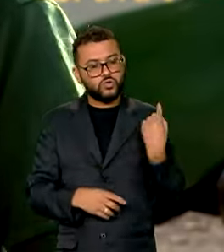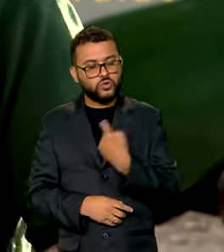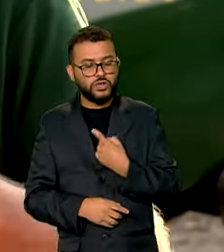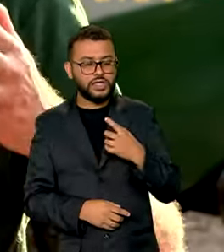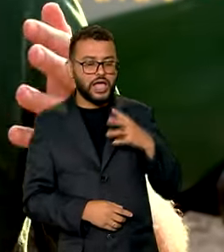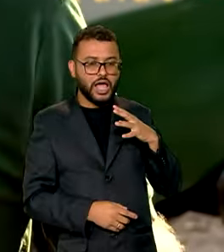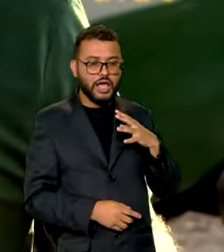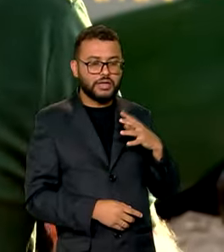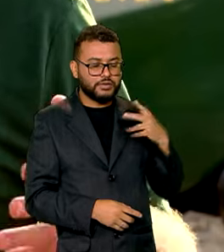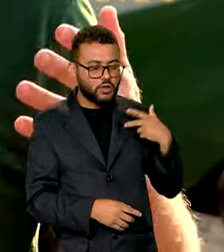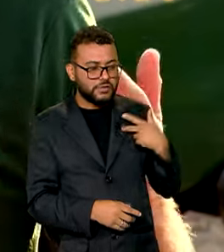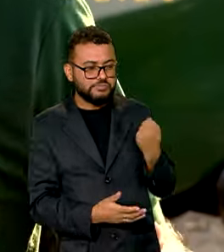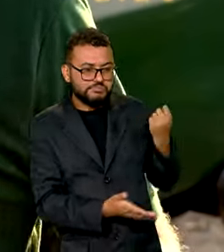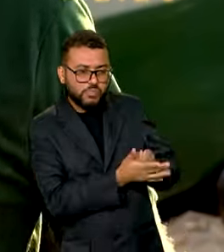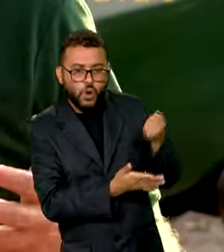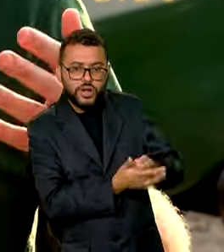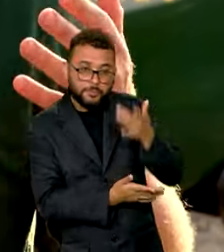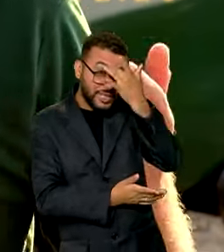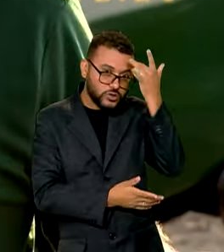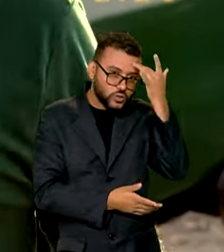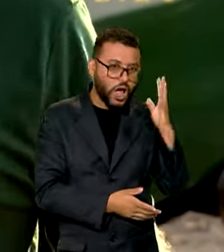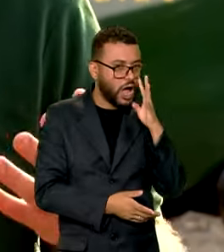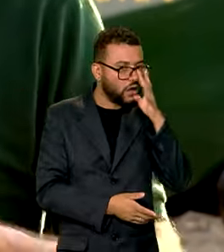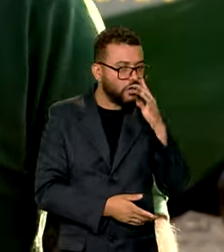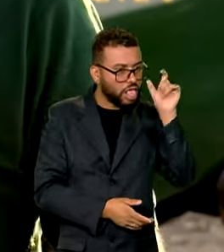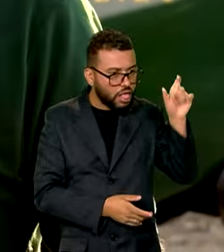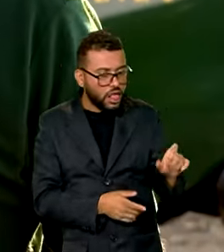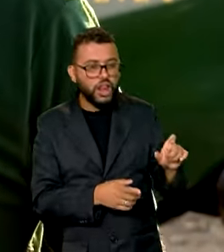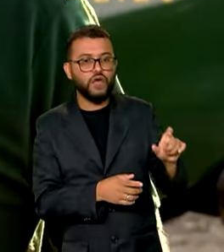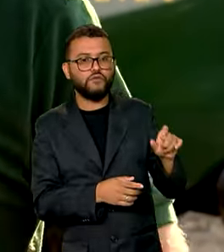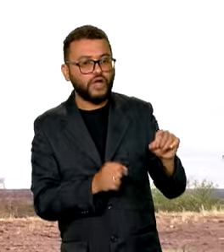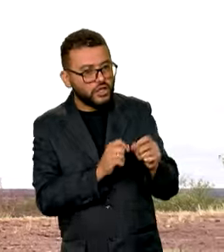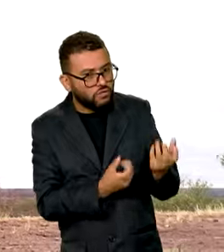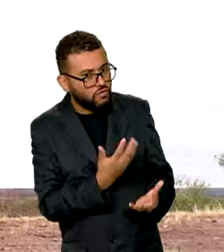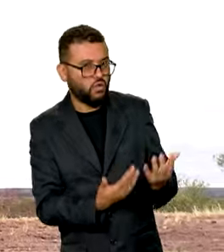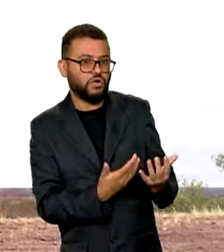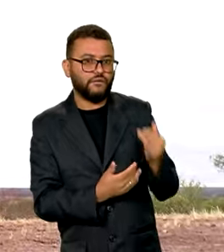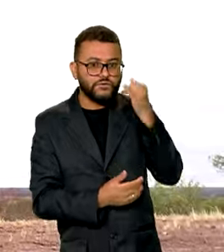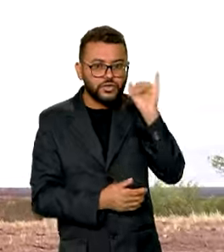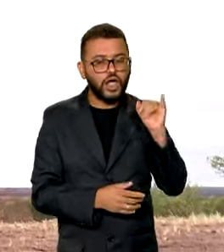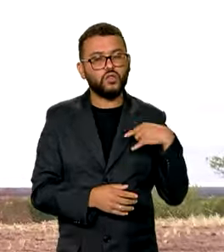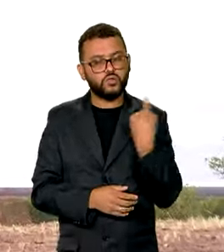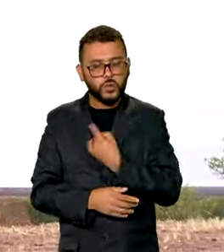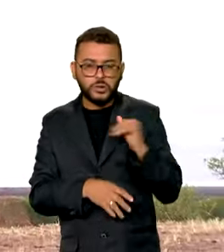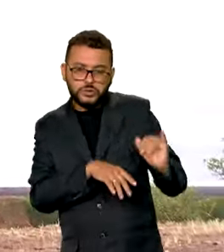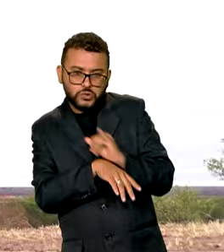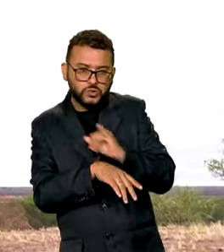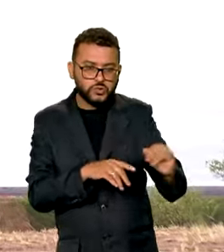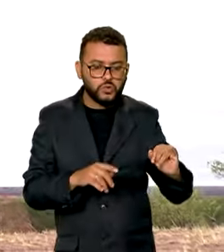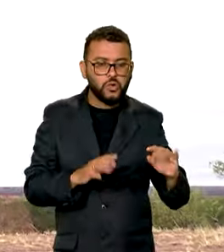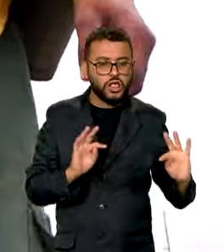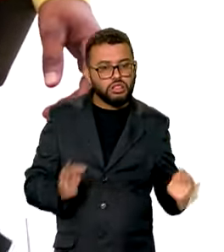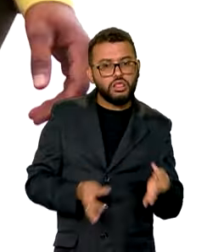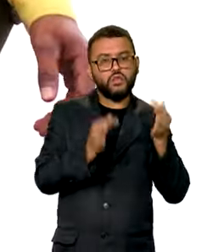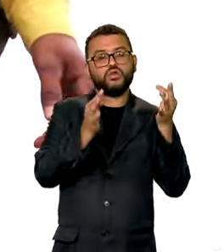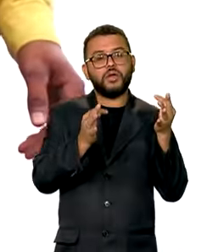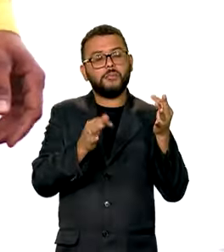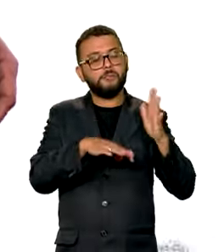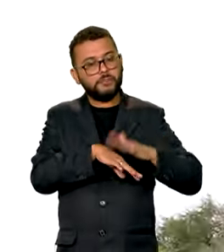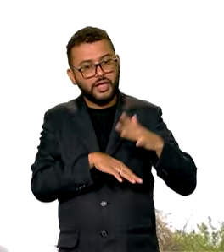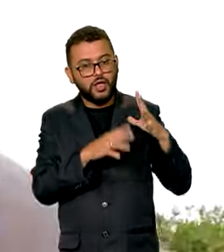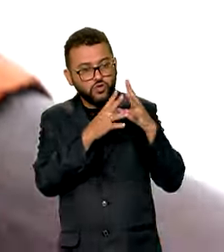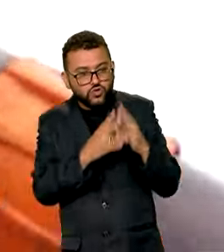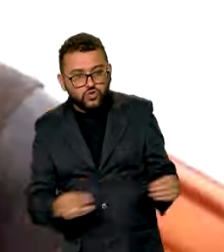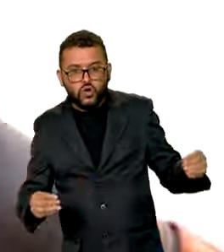responsabilizar as pessoas que porventura sejam culpadas desses incêndios muita logística muita tecnologia envolvido para que de